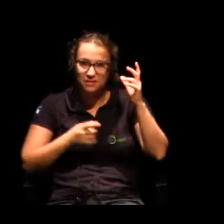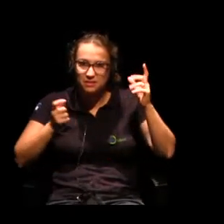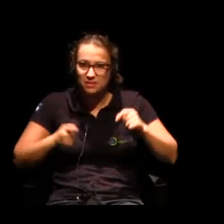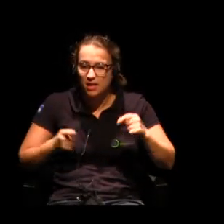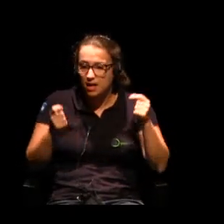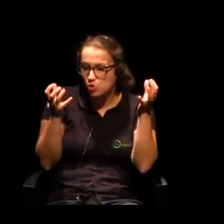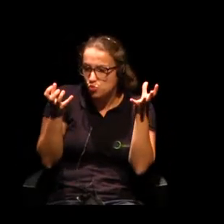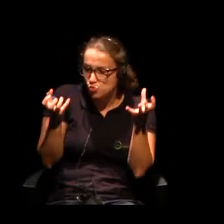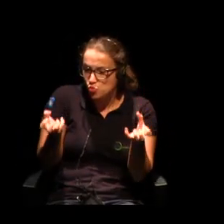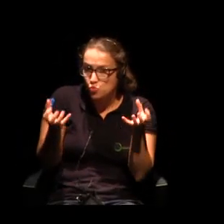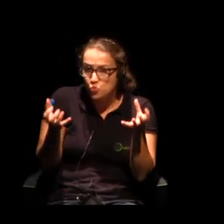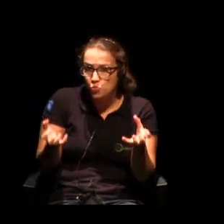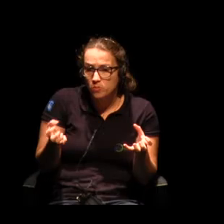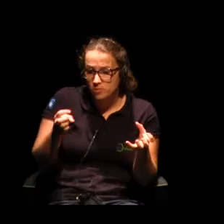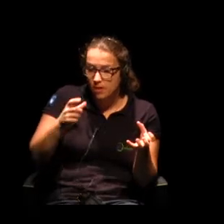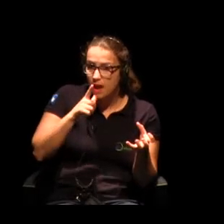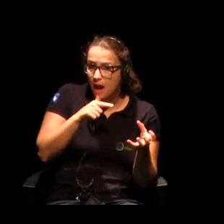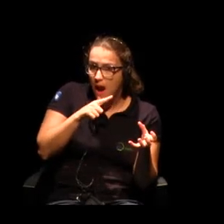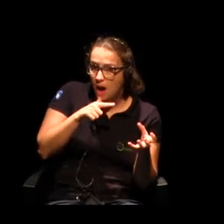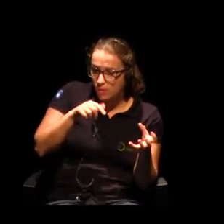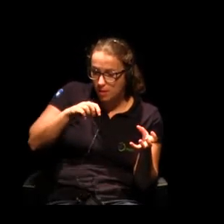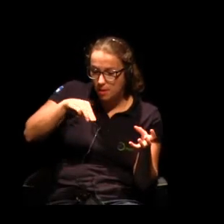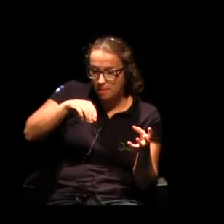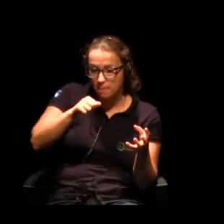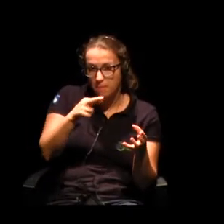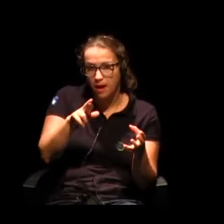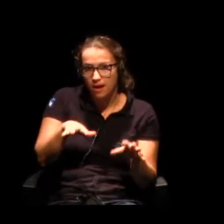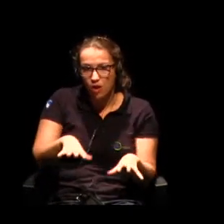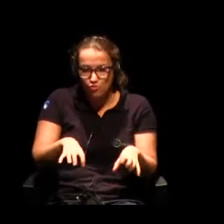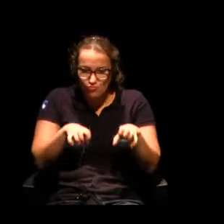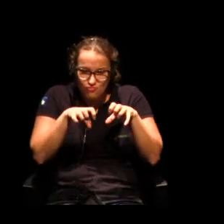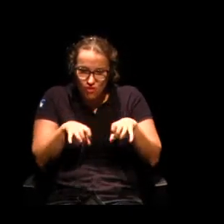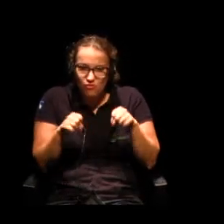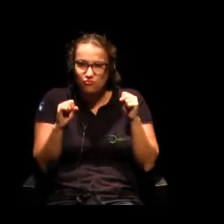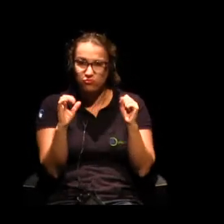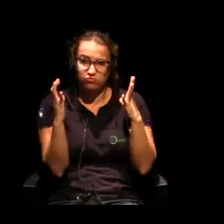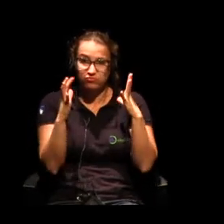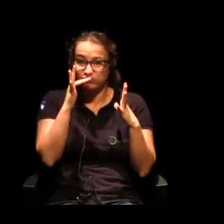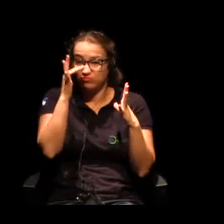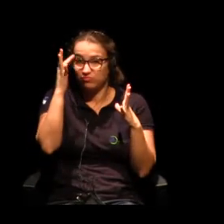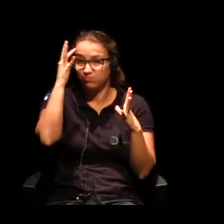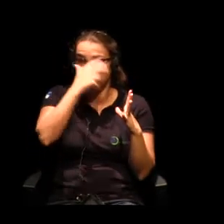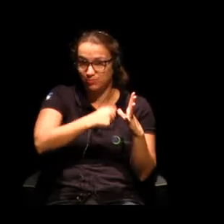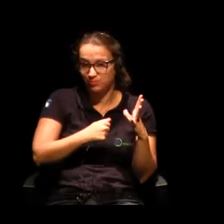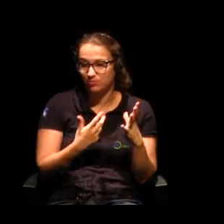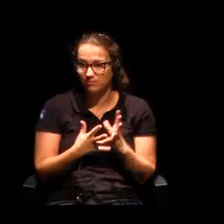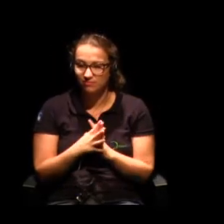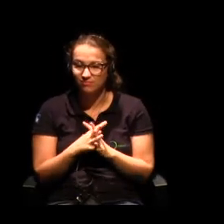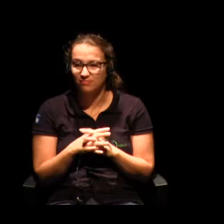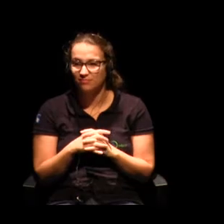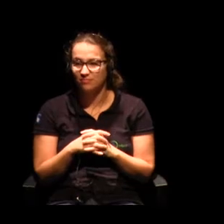plantas que poderiam absorver água do mar sem problemas.